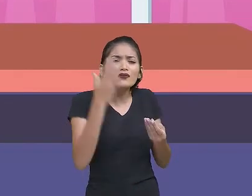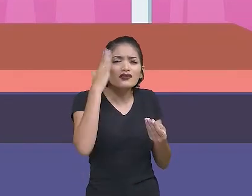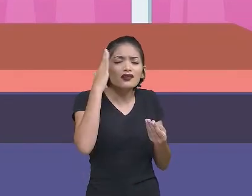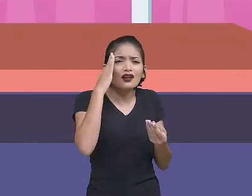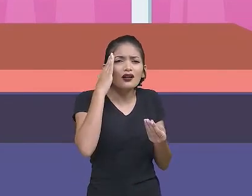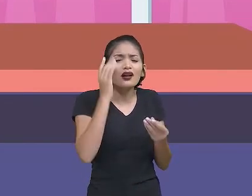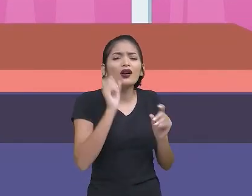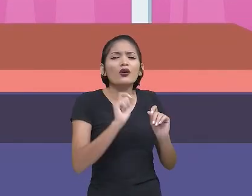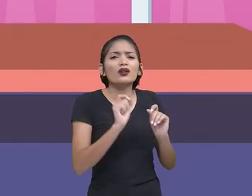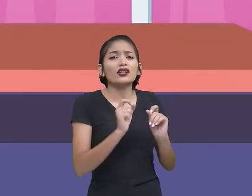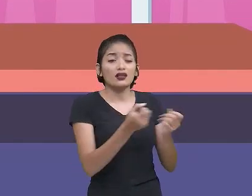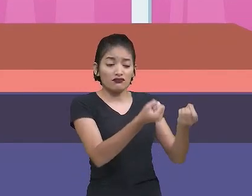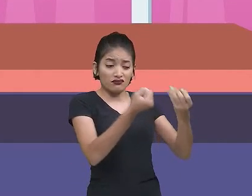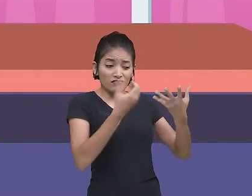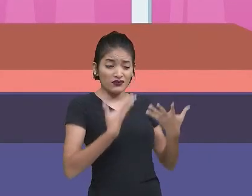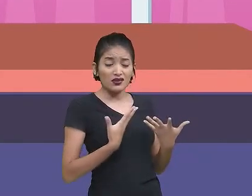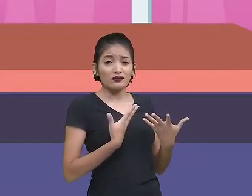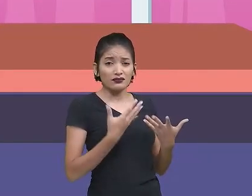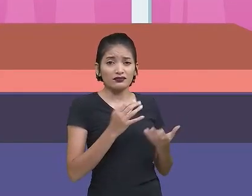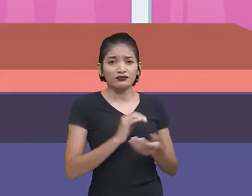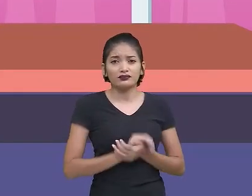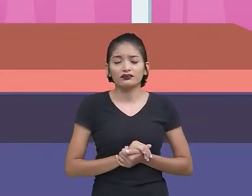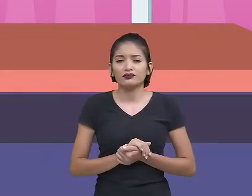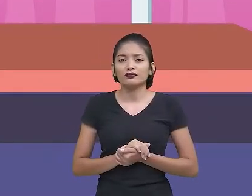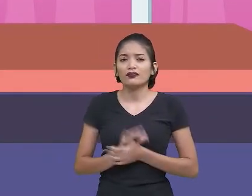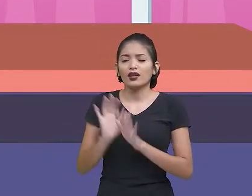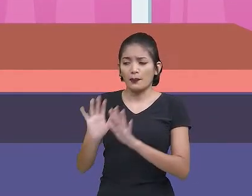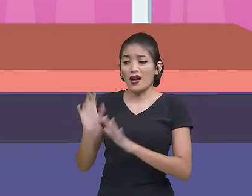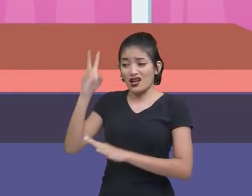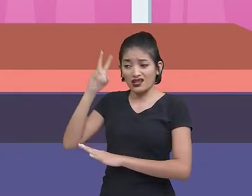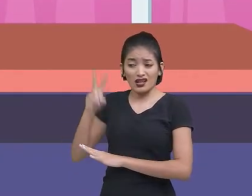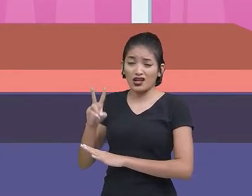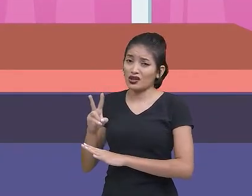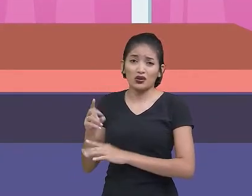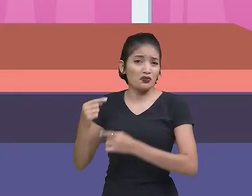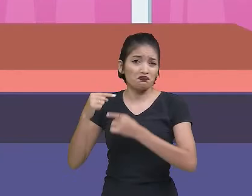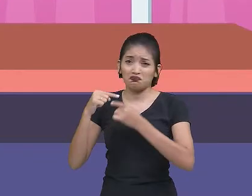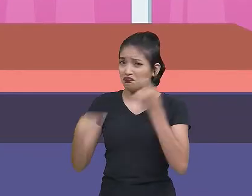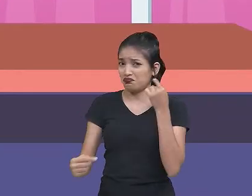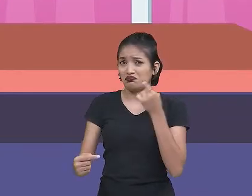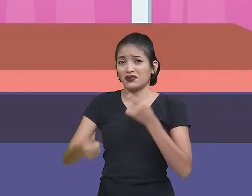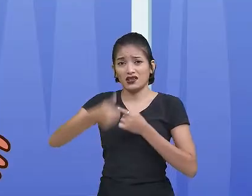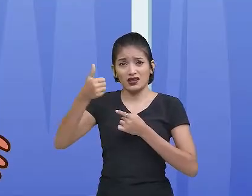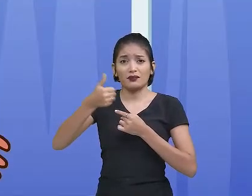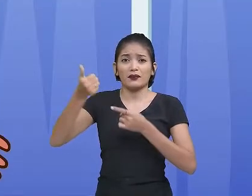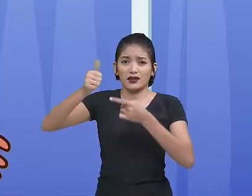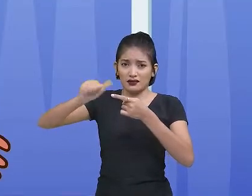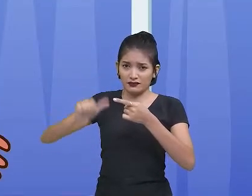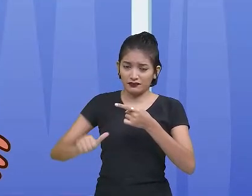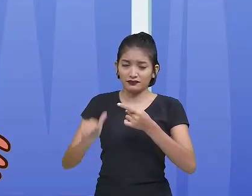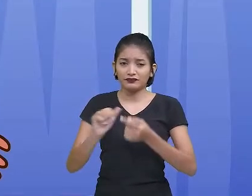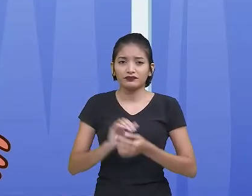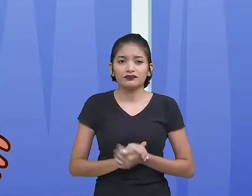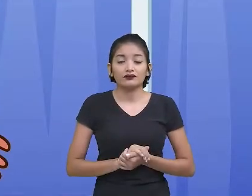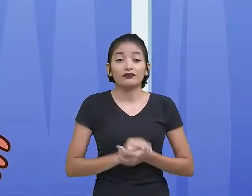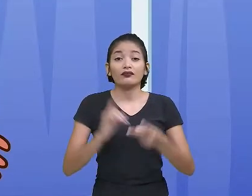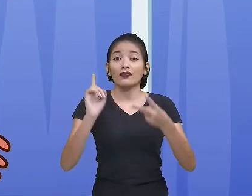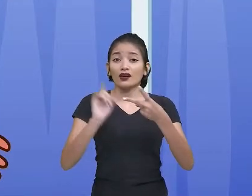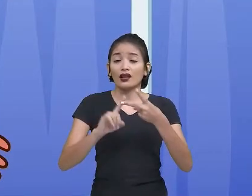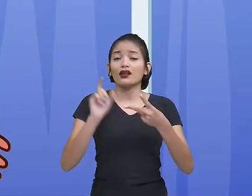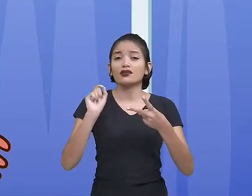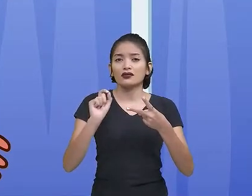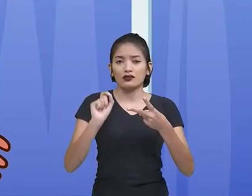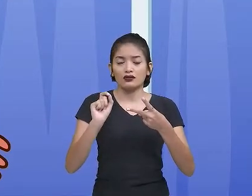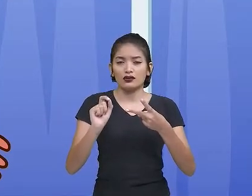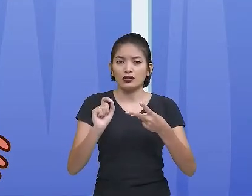que sei foi o que contaram. Então sua história já vazou na primeira peneira. A segunda peneira